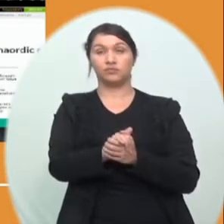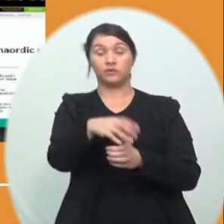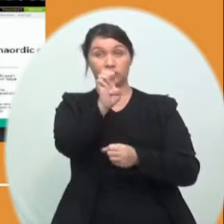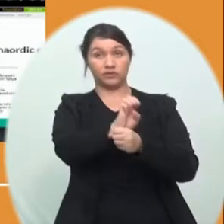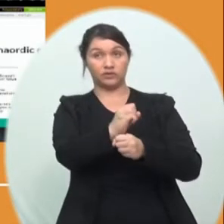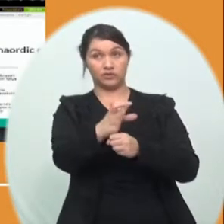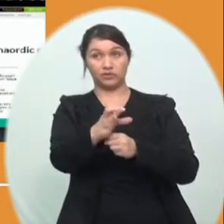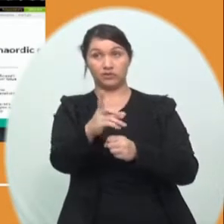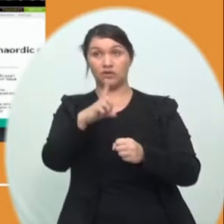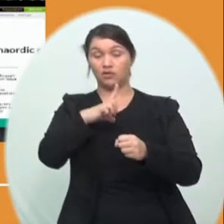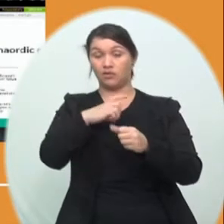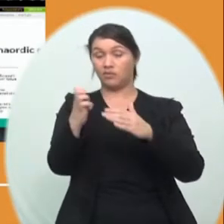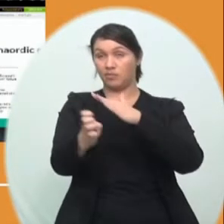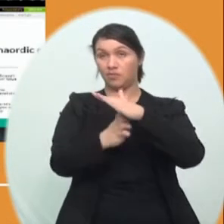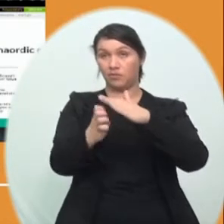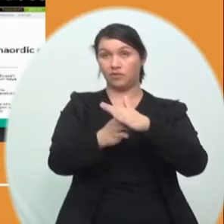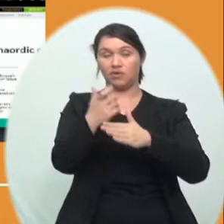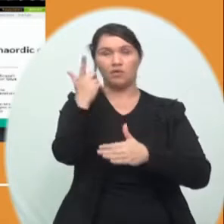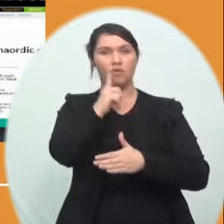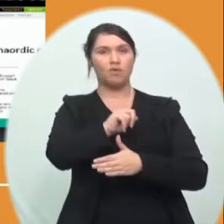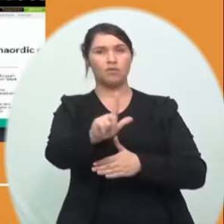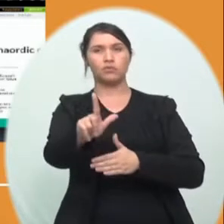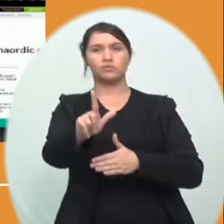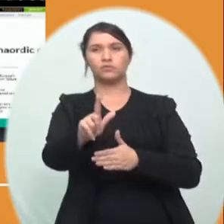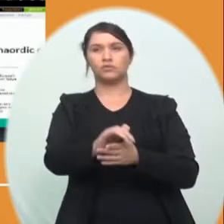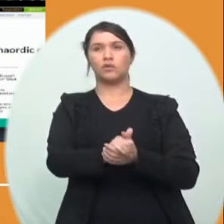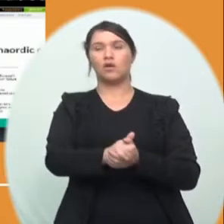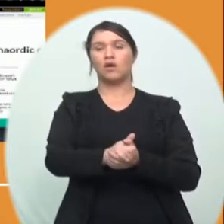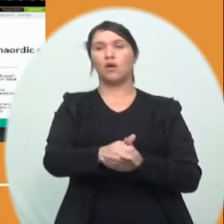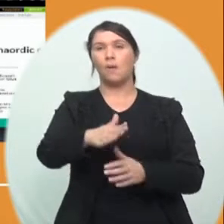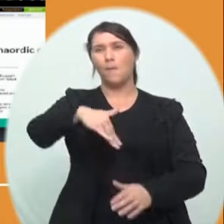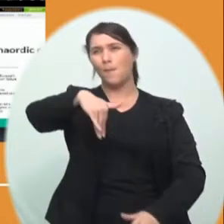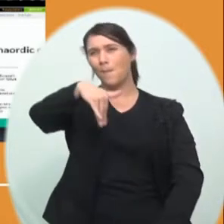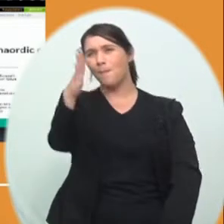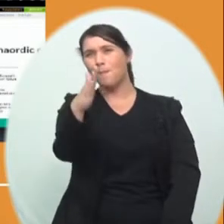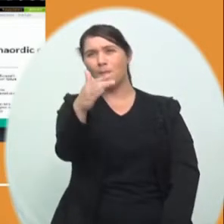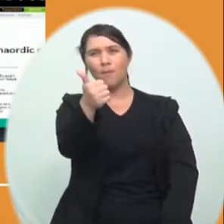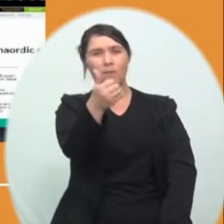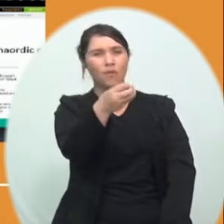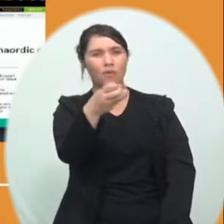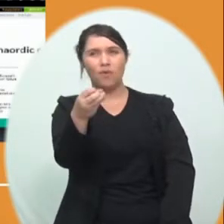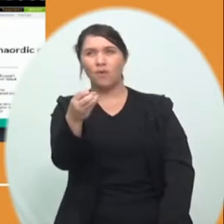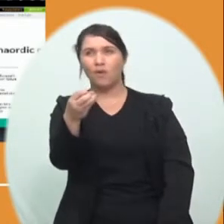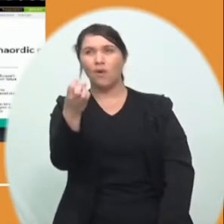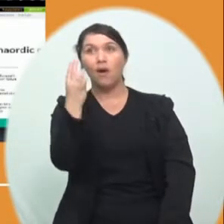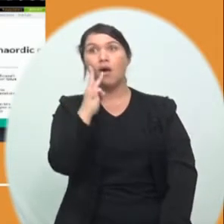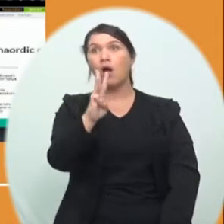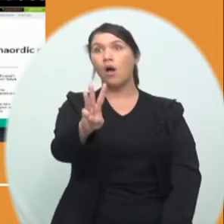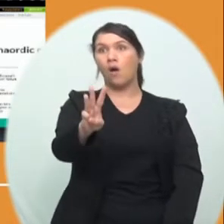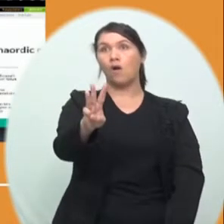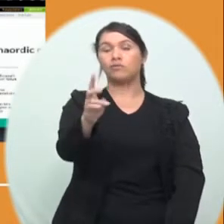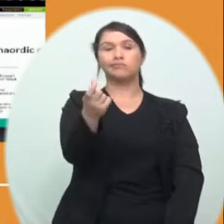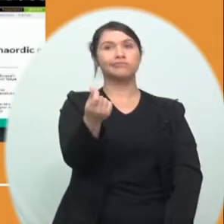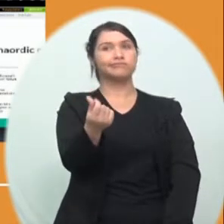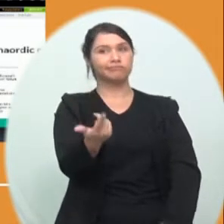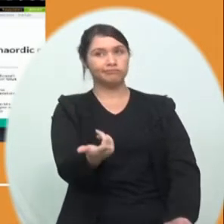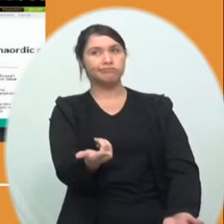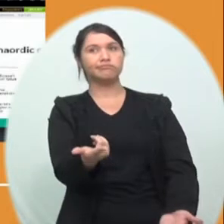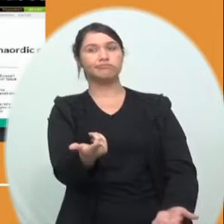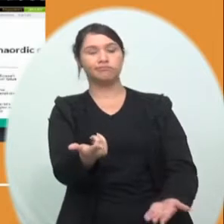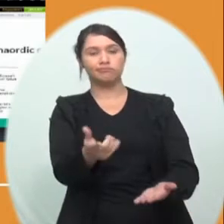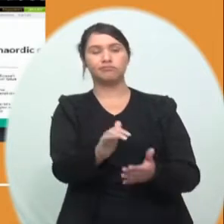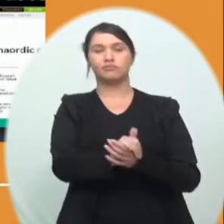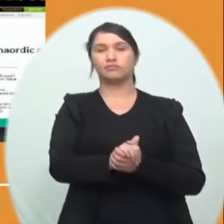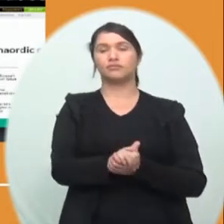Catarina empresas que já passaram de 100 milhões de valuation e que são adquiridas por